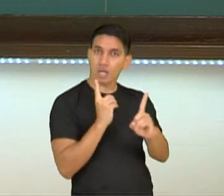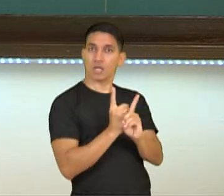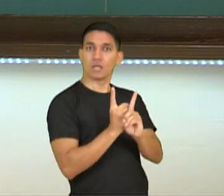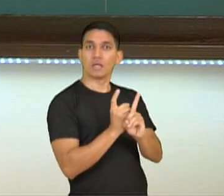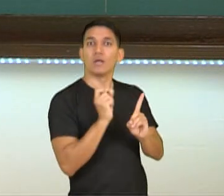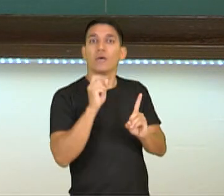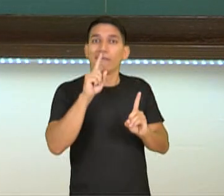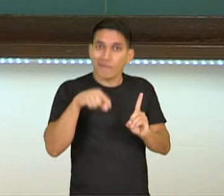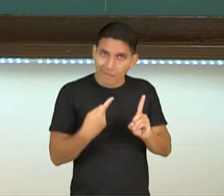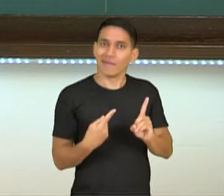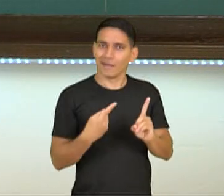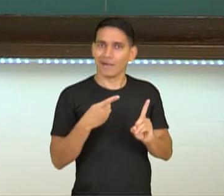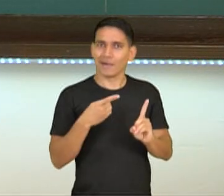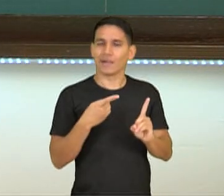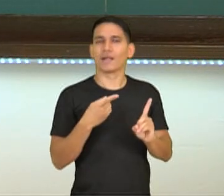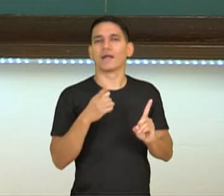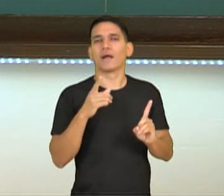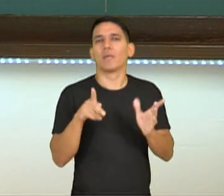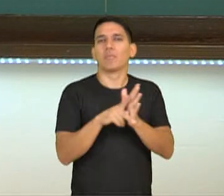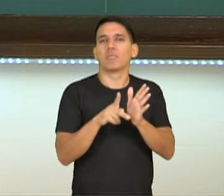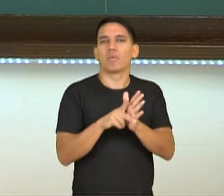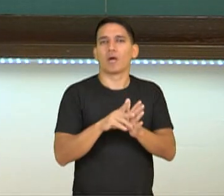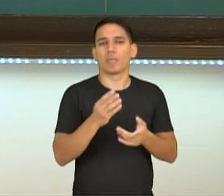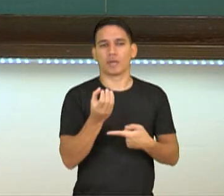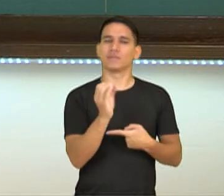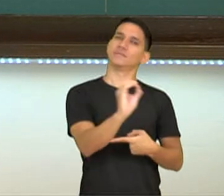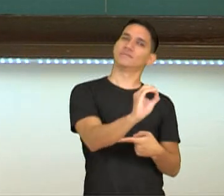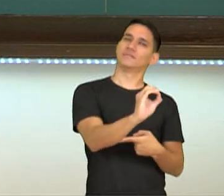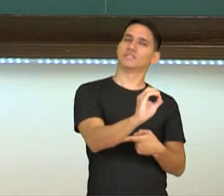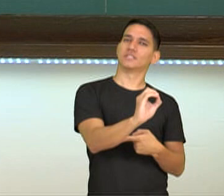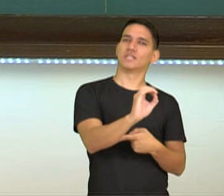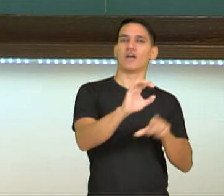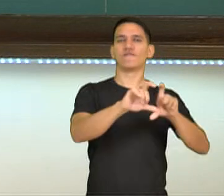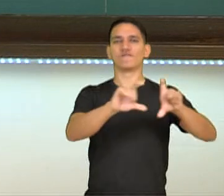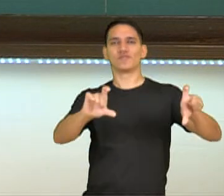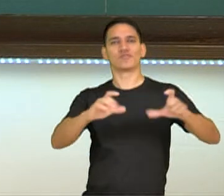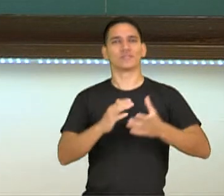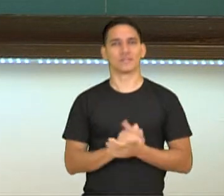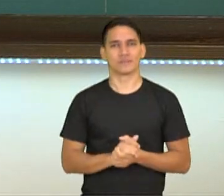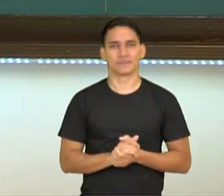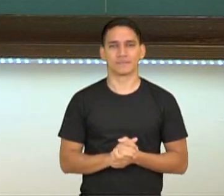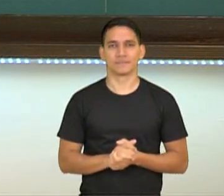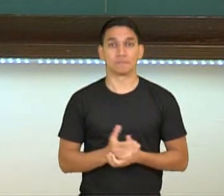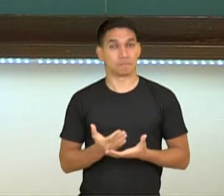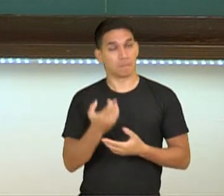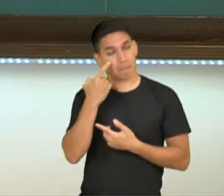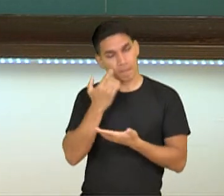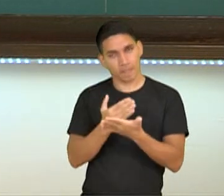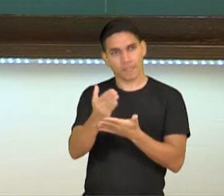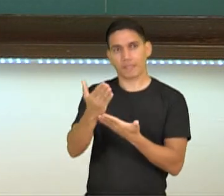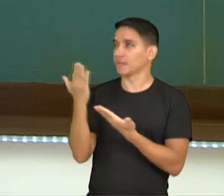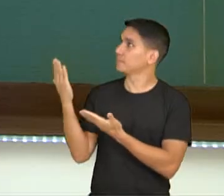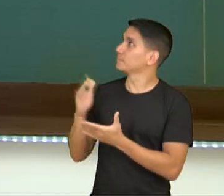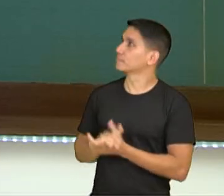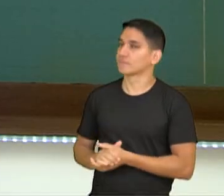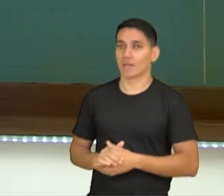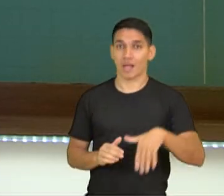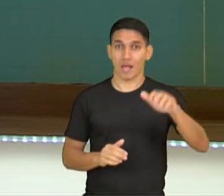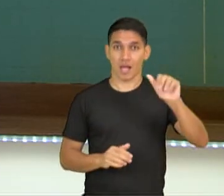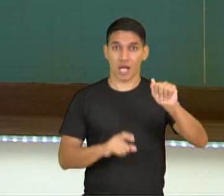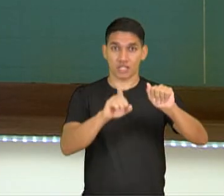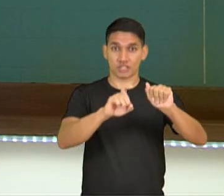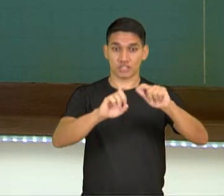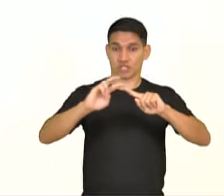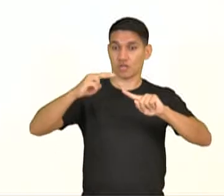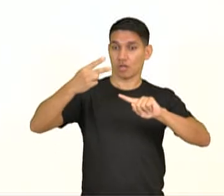encontrar é o que a gente vai chamar de zero da função, tá bom? Então, vamos lá. Olha só. Então, ax ao